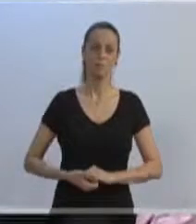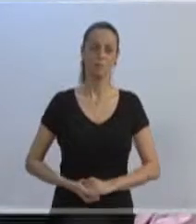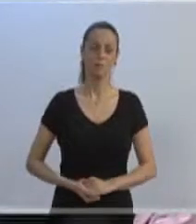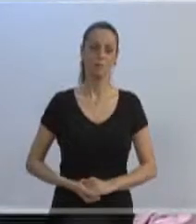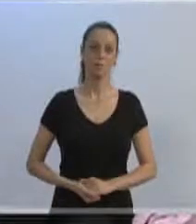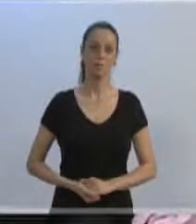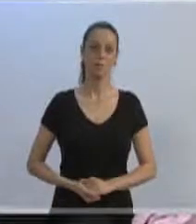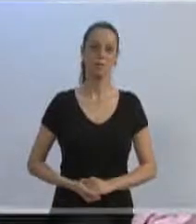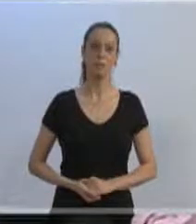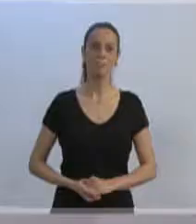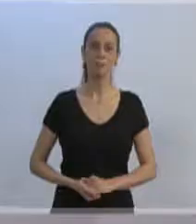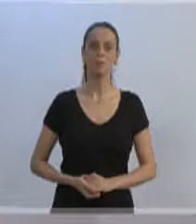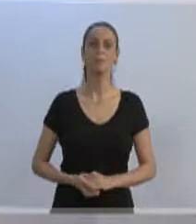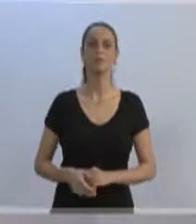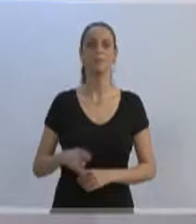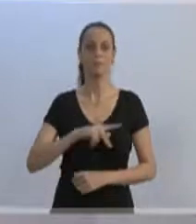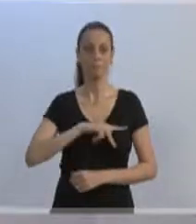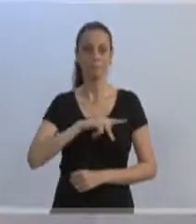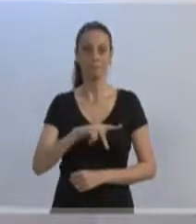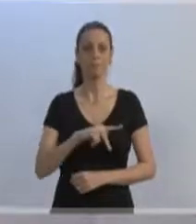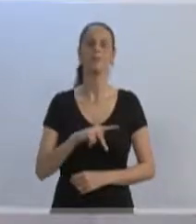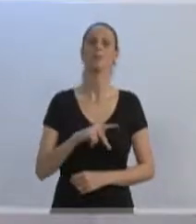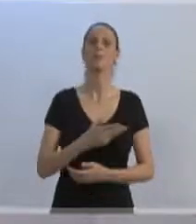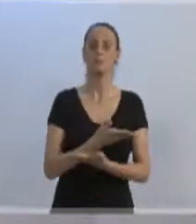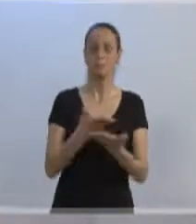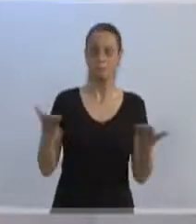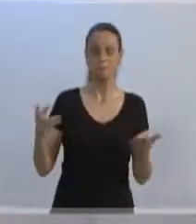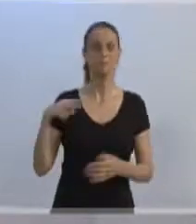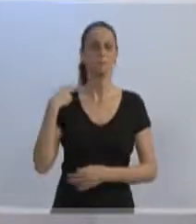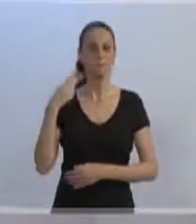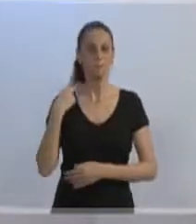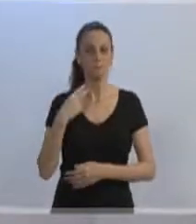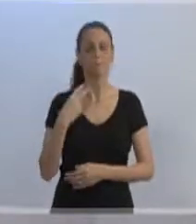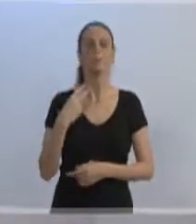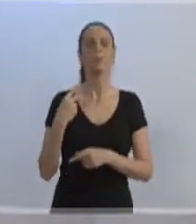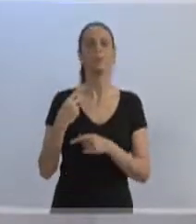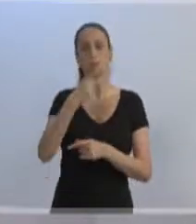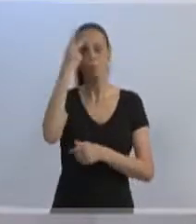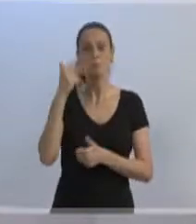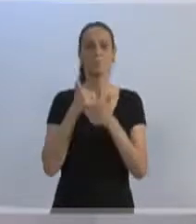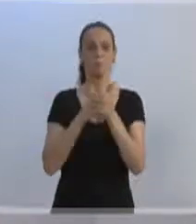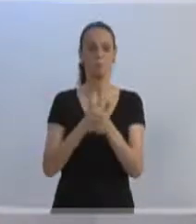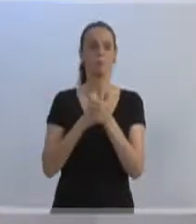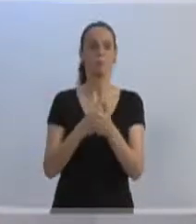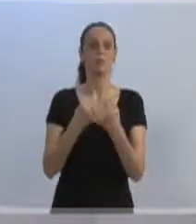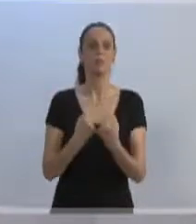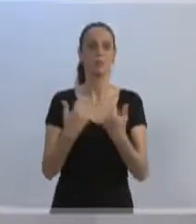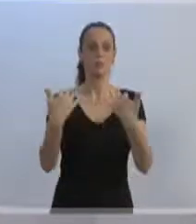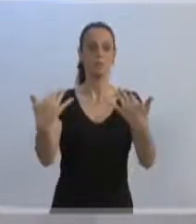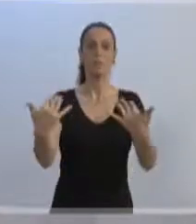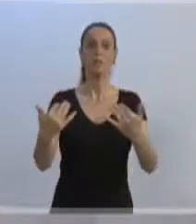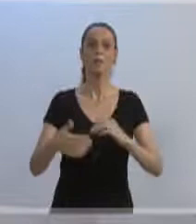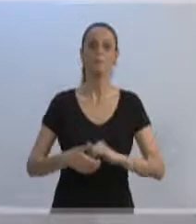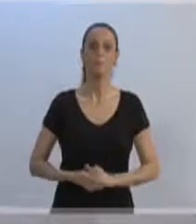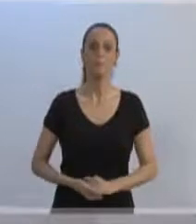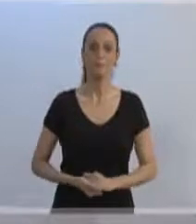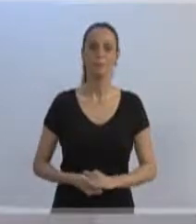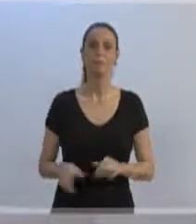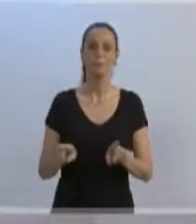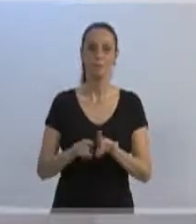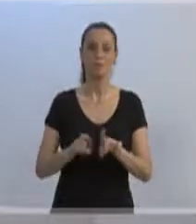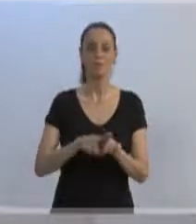boa tarde senhor presidente aos senhores vereadores o público que nos acompanha aqui da câmara de vereadores e também ao